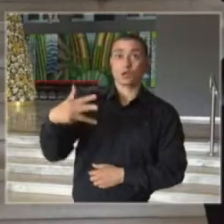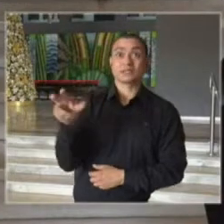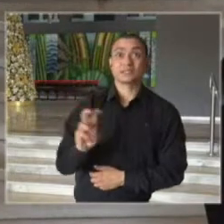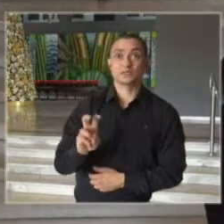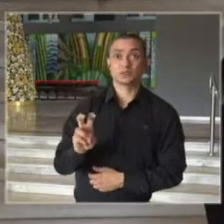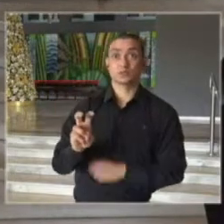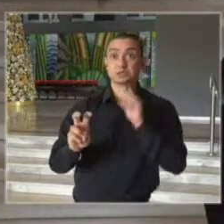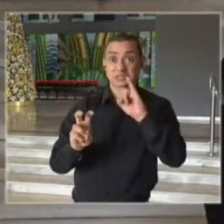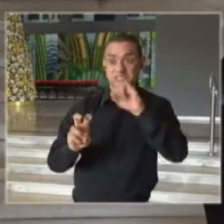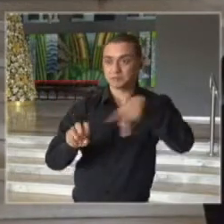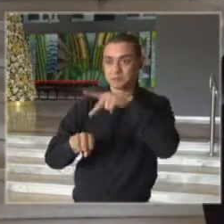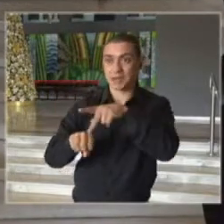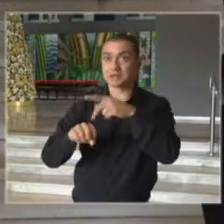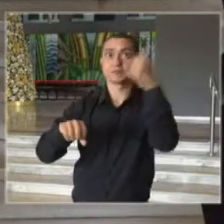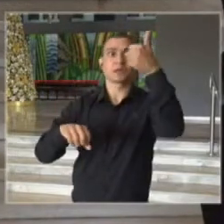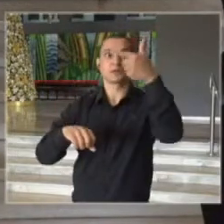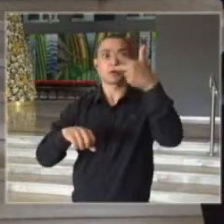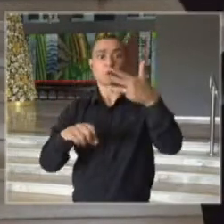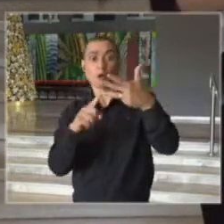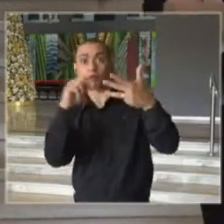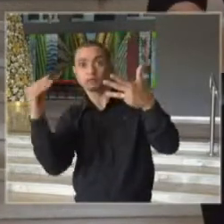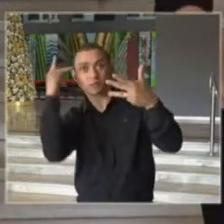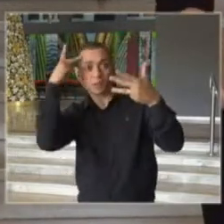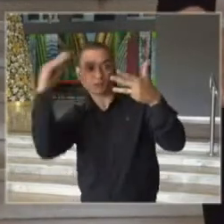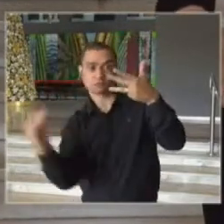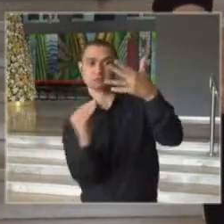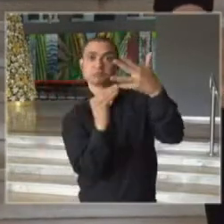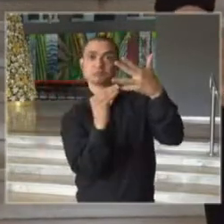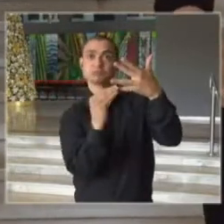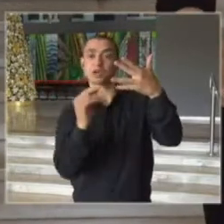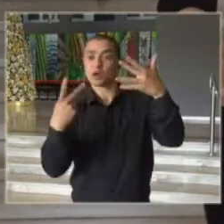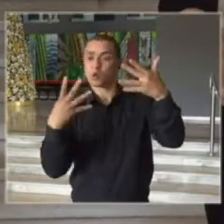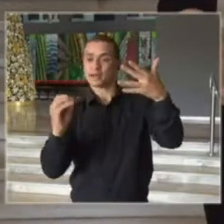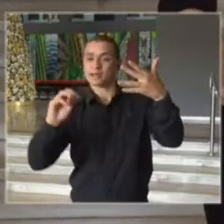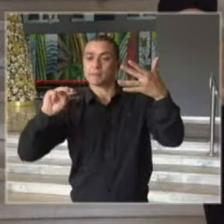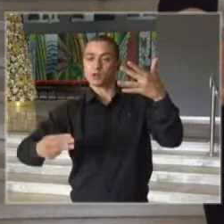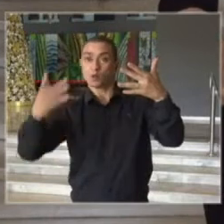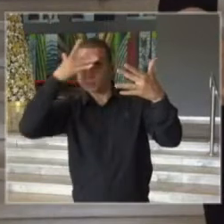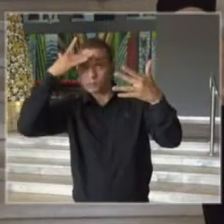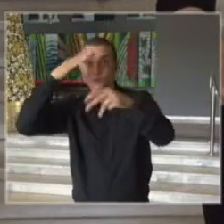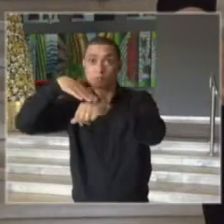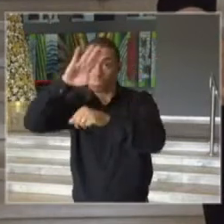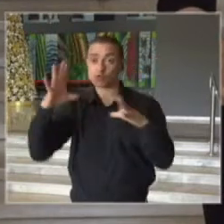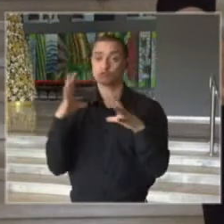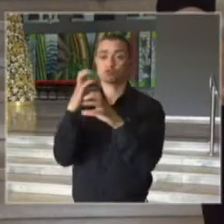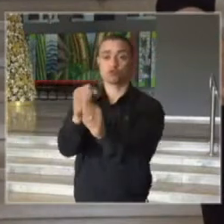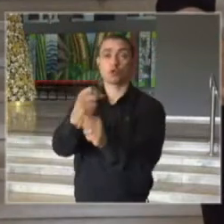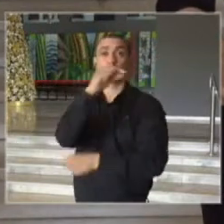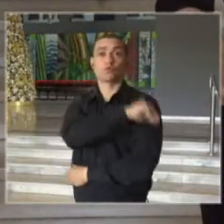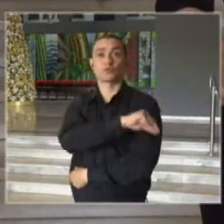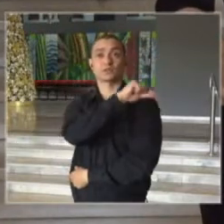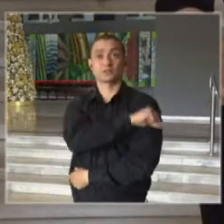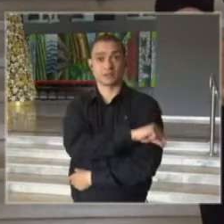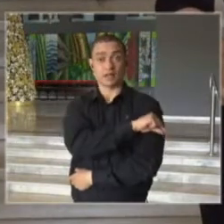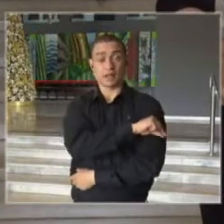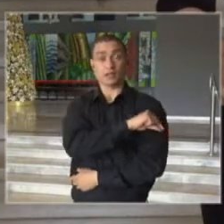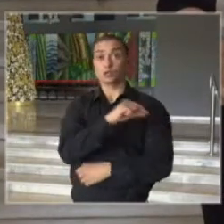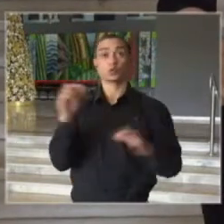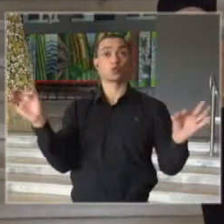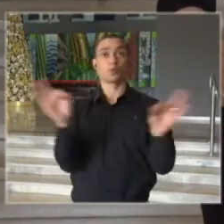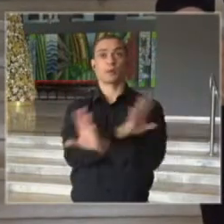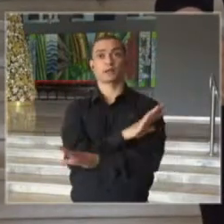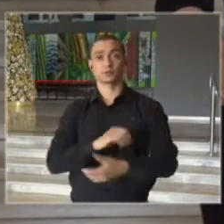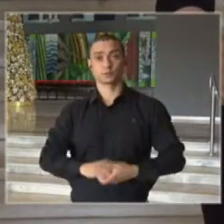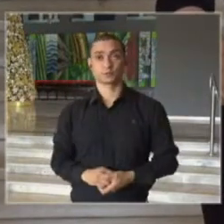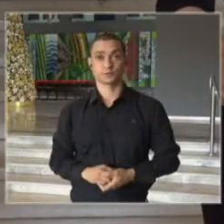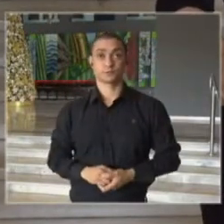mundo com a população superior a 40 milhões de habitantes, em número de pessoas vacinadas com o processo completo, ou